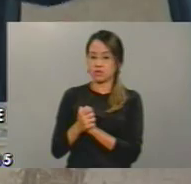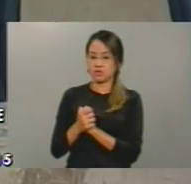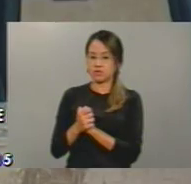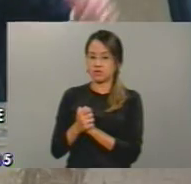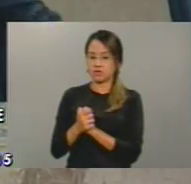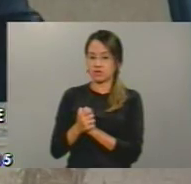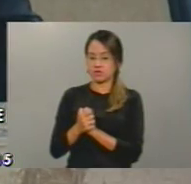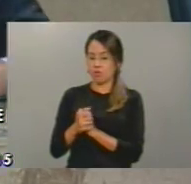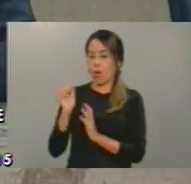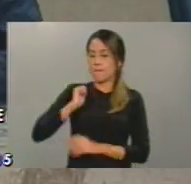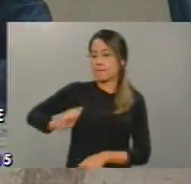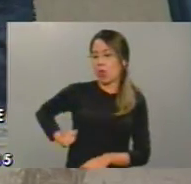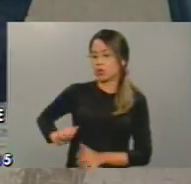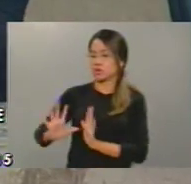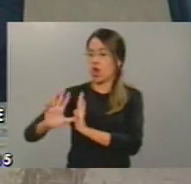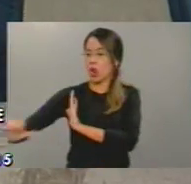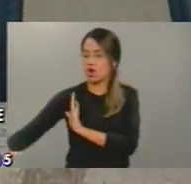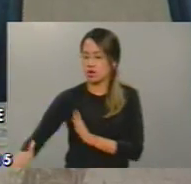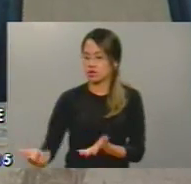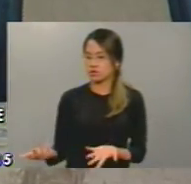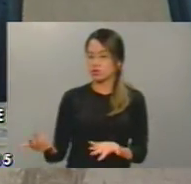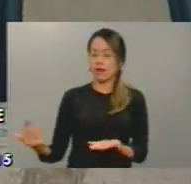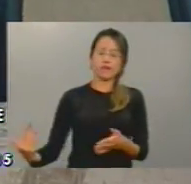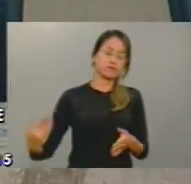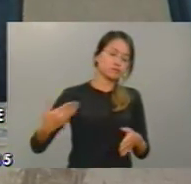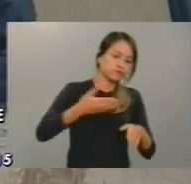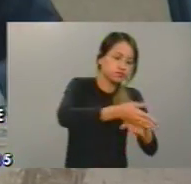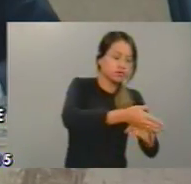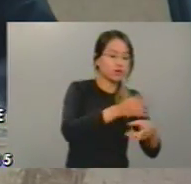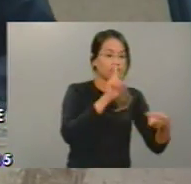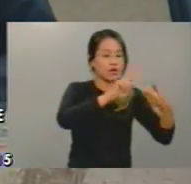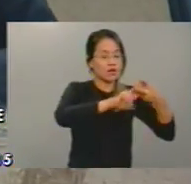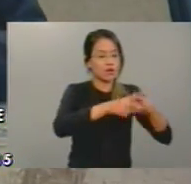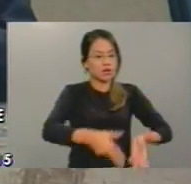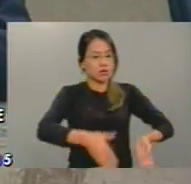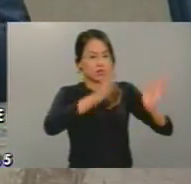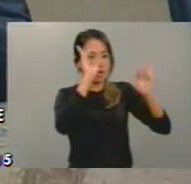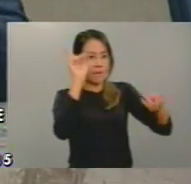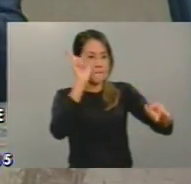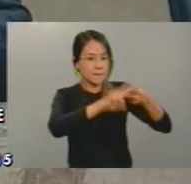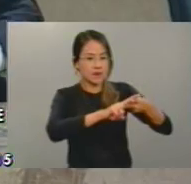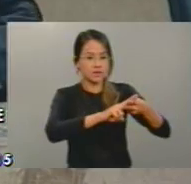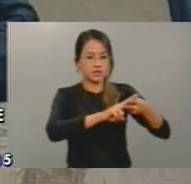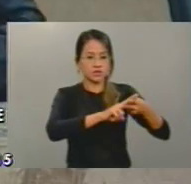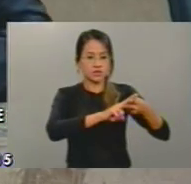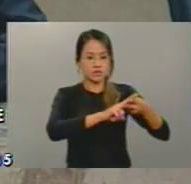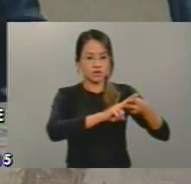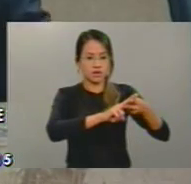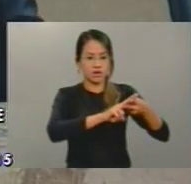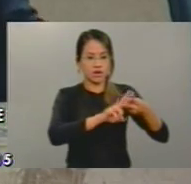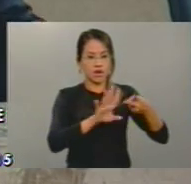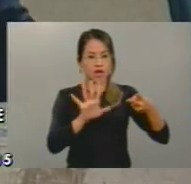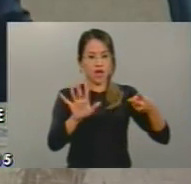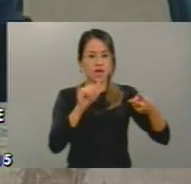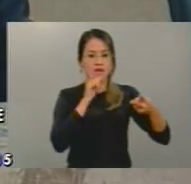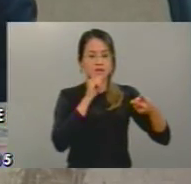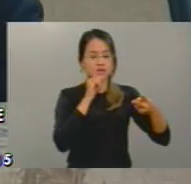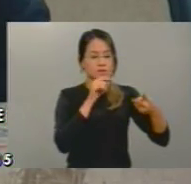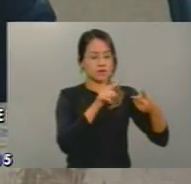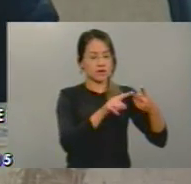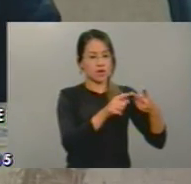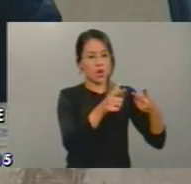uma bolsa, e está aqui internado numa unidade com quem cometeu a infração de um homicídio.